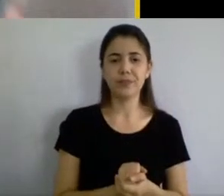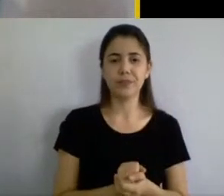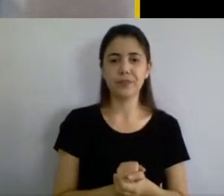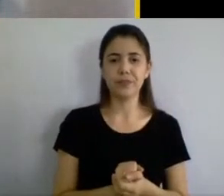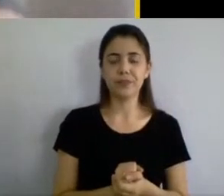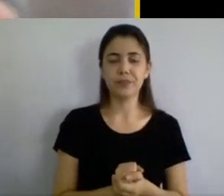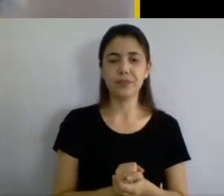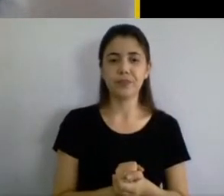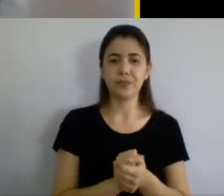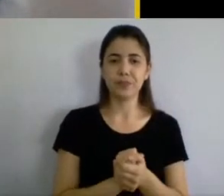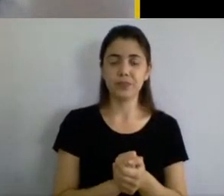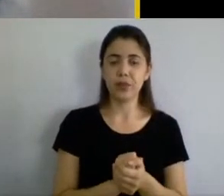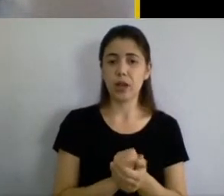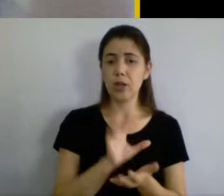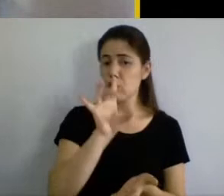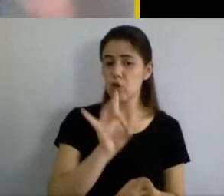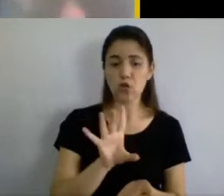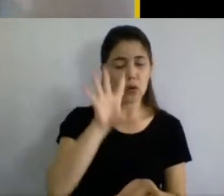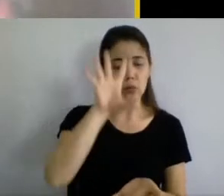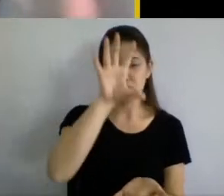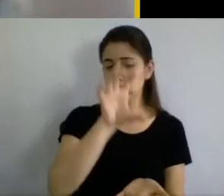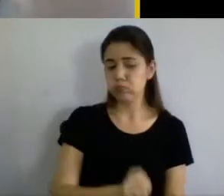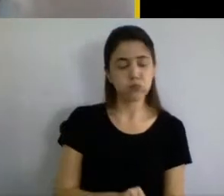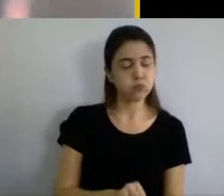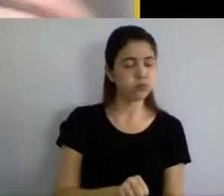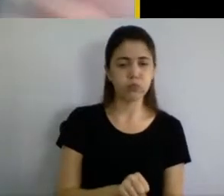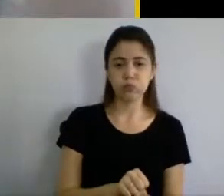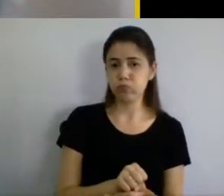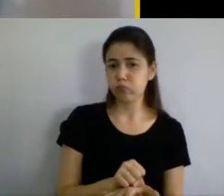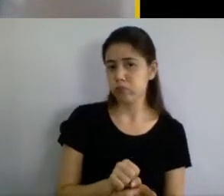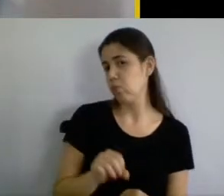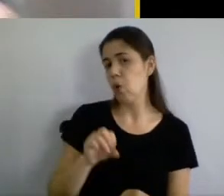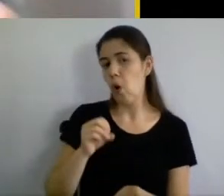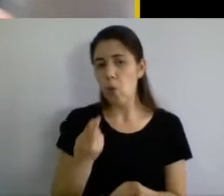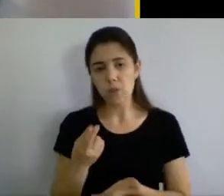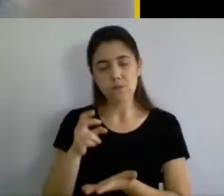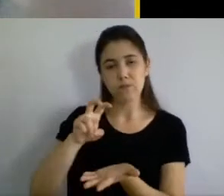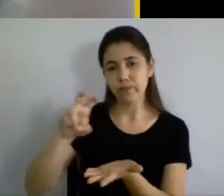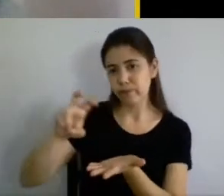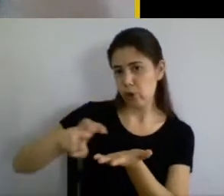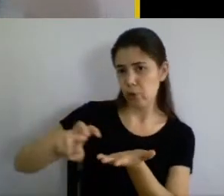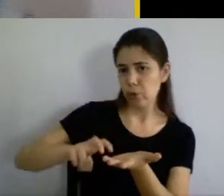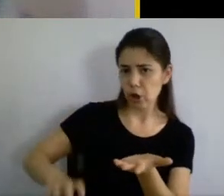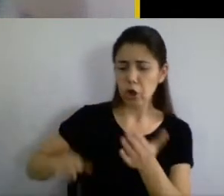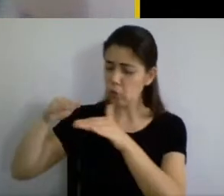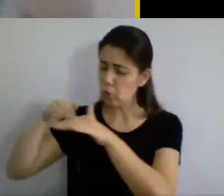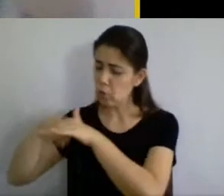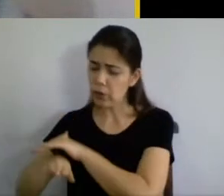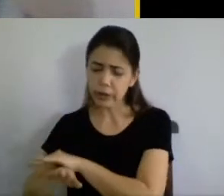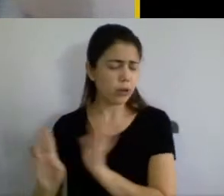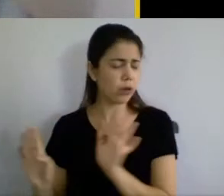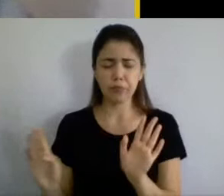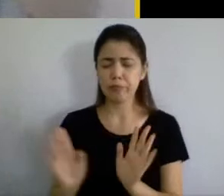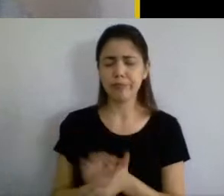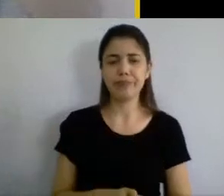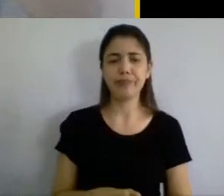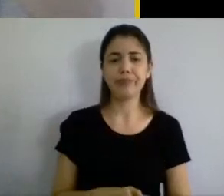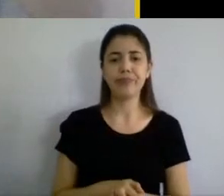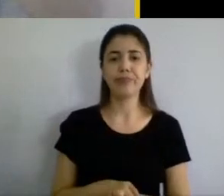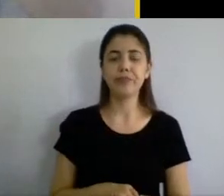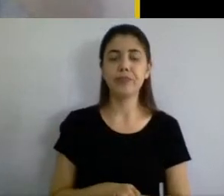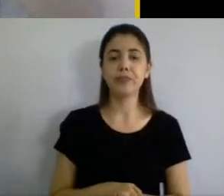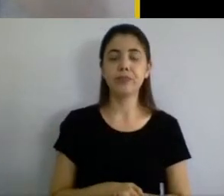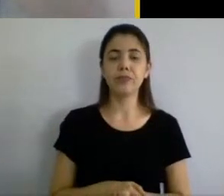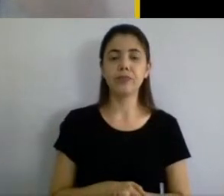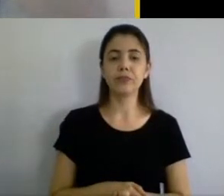Basta você fazer download para o computador, imprimir, guardar, mandar para a coordenação do seu curso, né? Enfim.